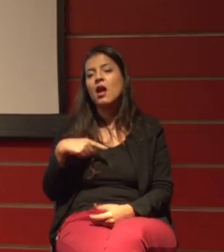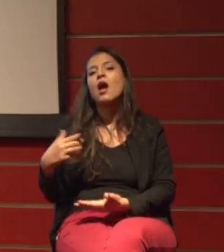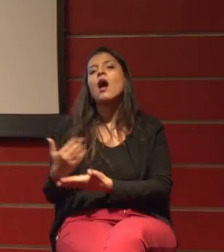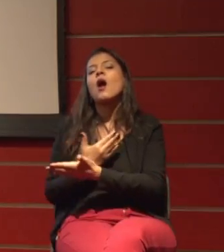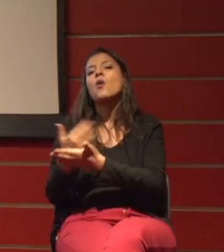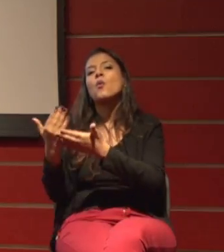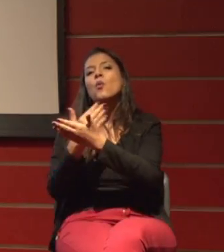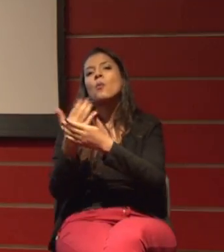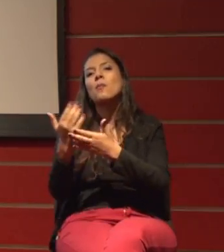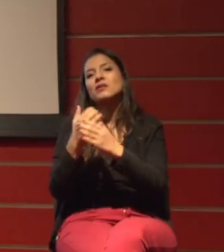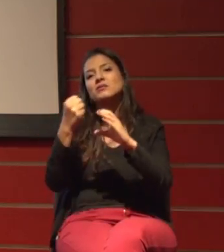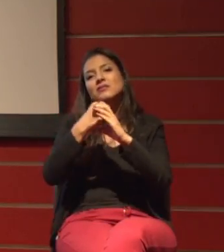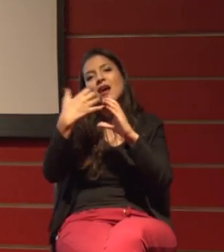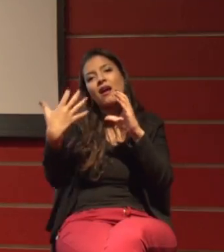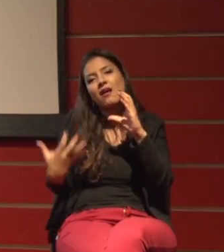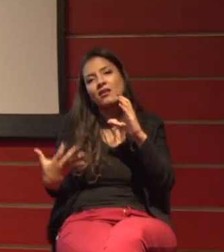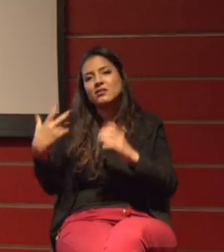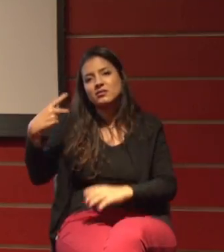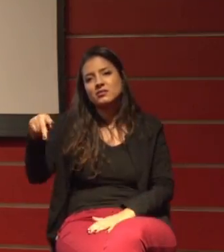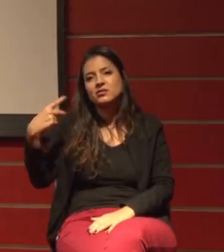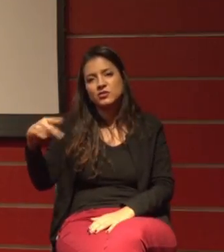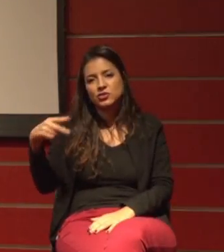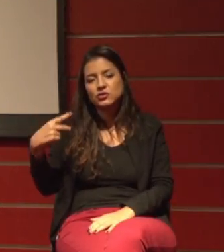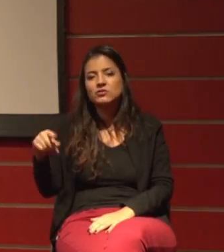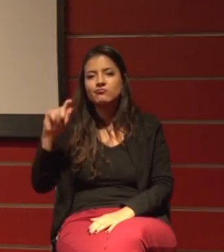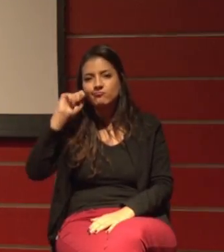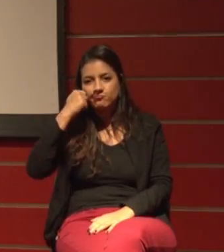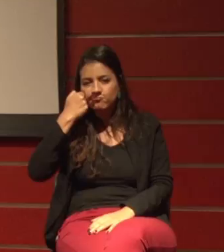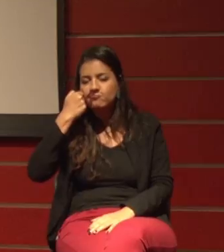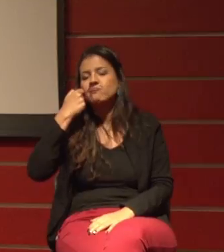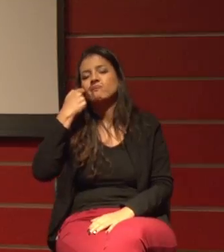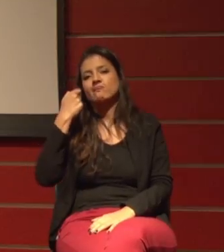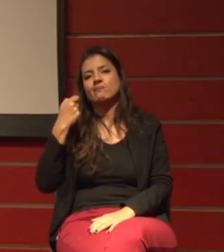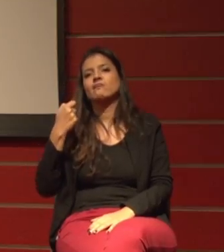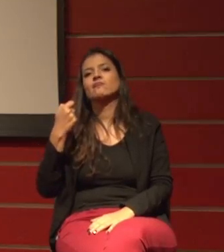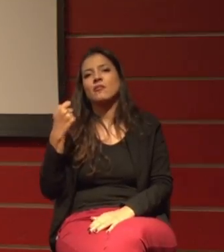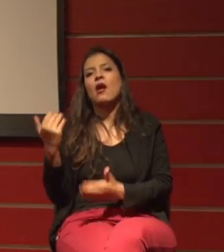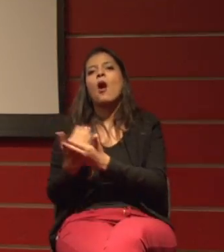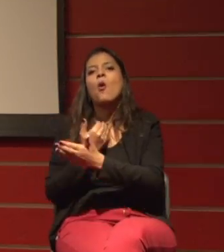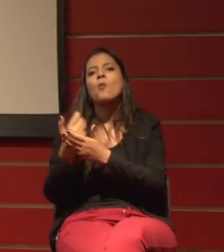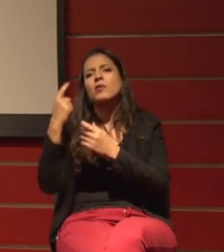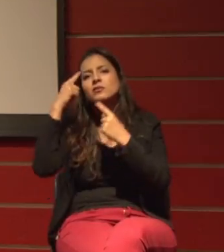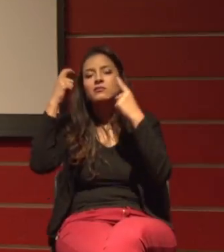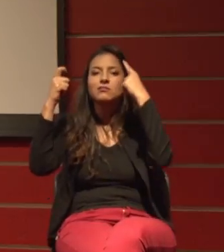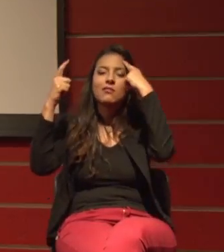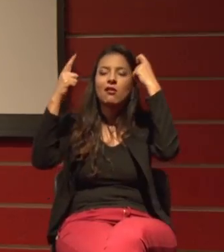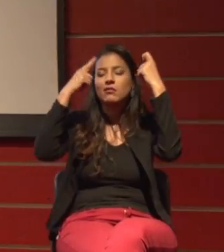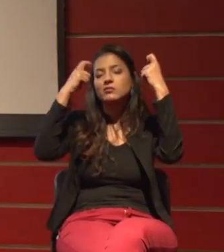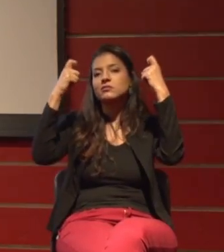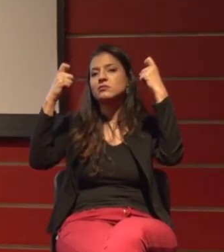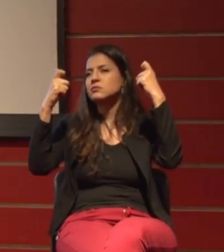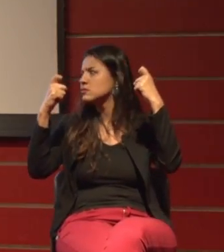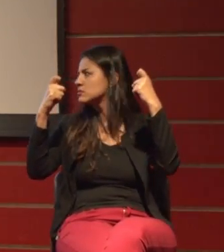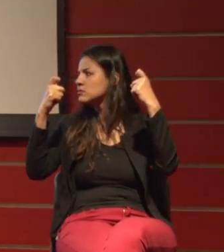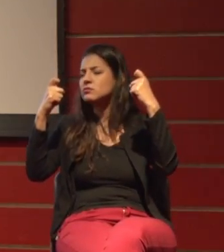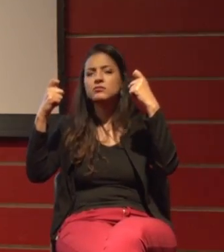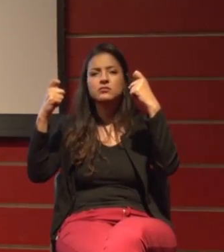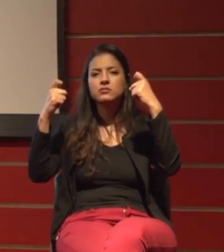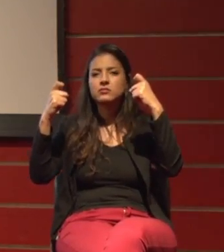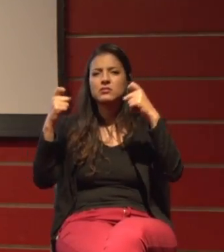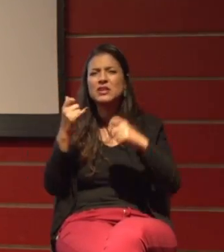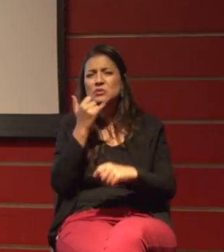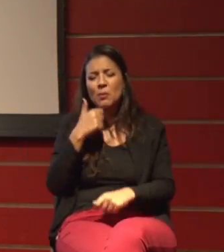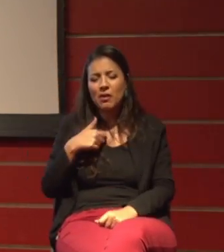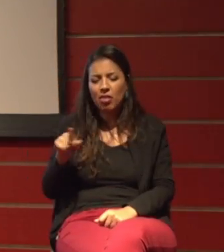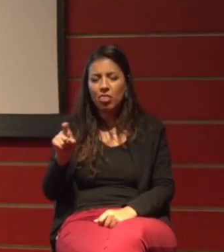características próprias algumas ideias em que a e que a gente não que que eu fechei meu